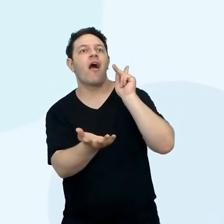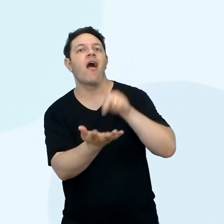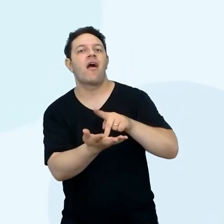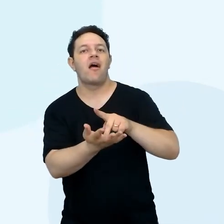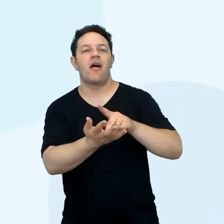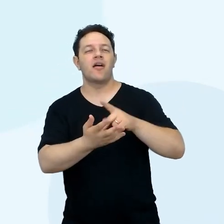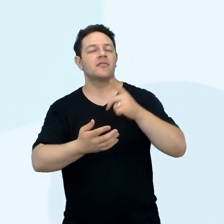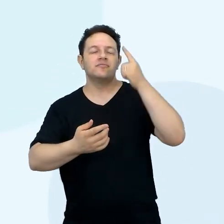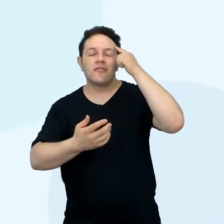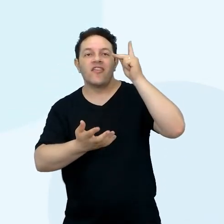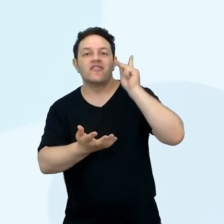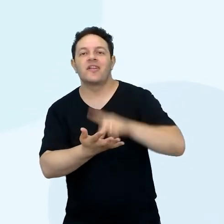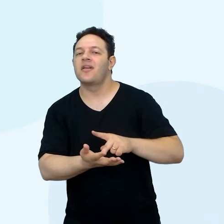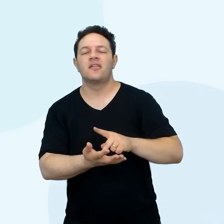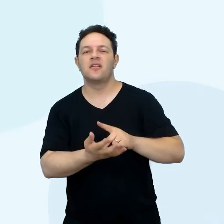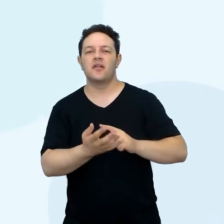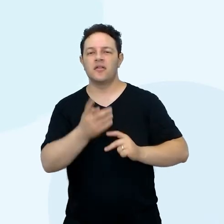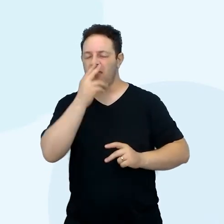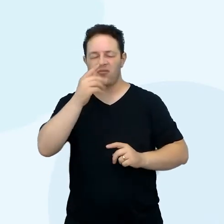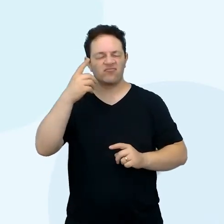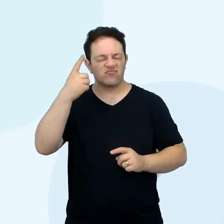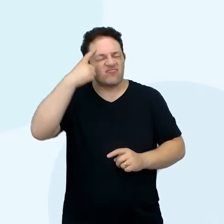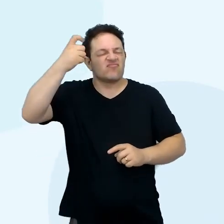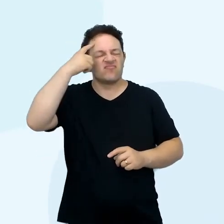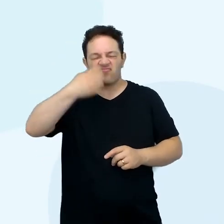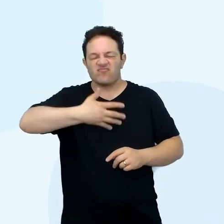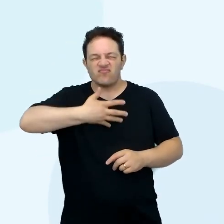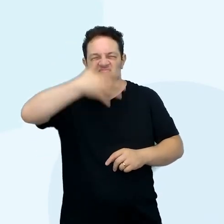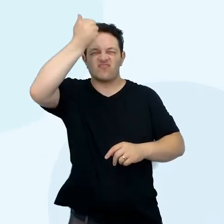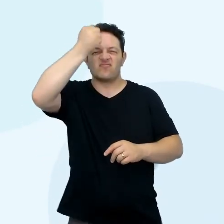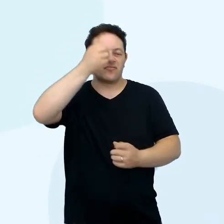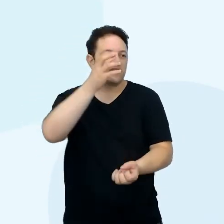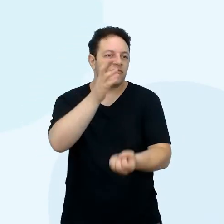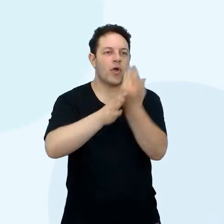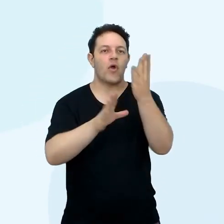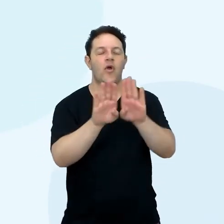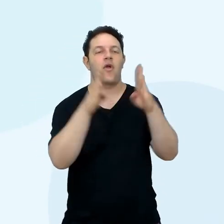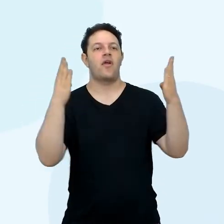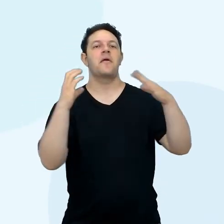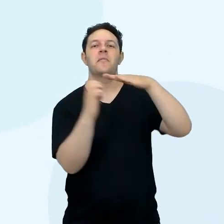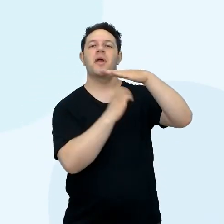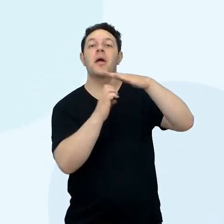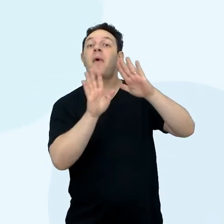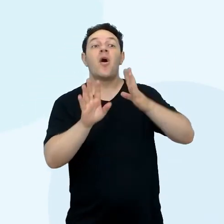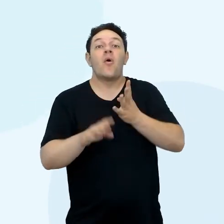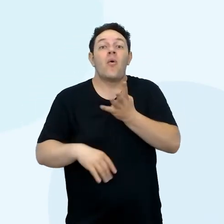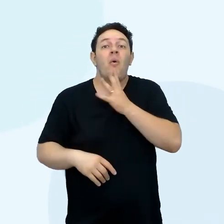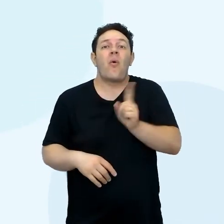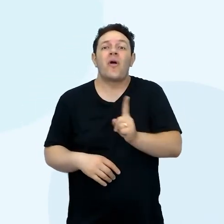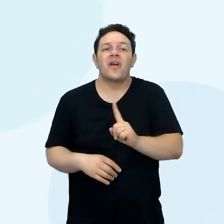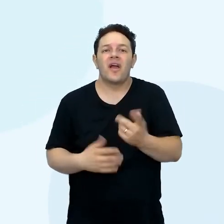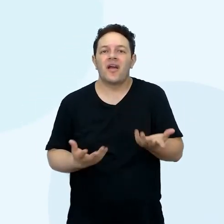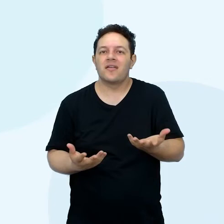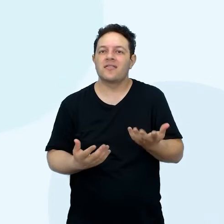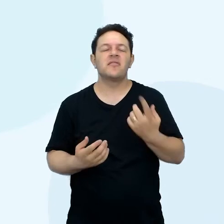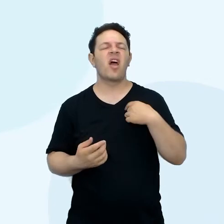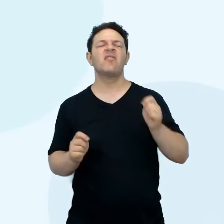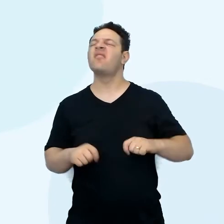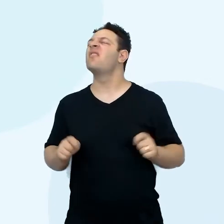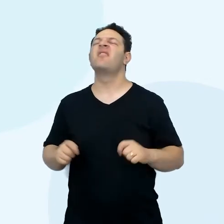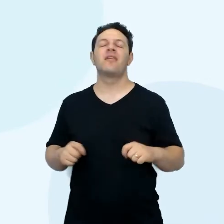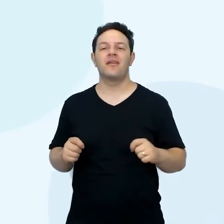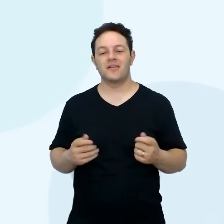uma empresa sem conhecer aí, né? Aquilo que ele estava montando, né? Entre outras coisas.